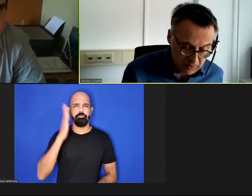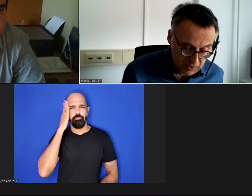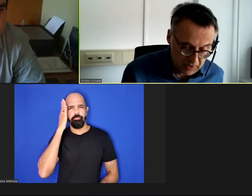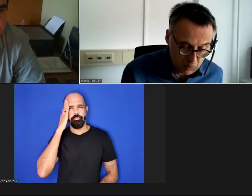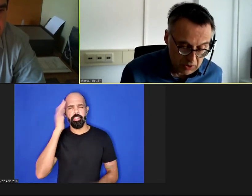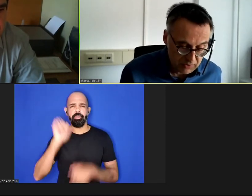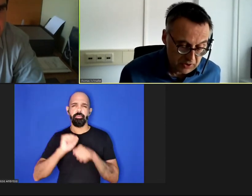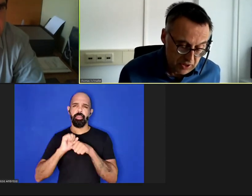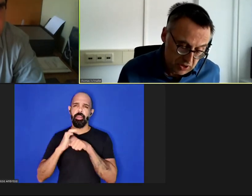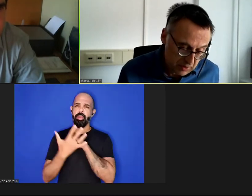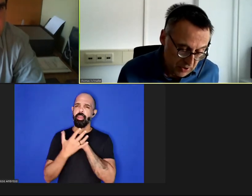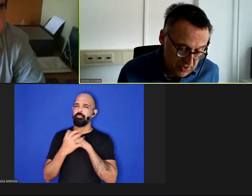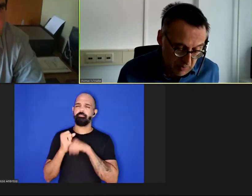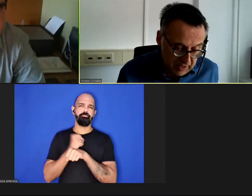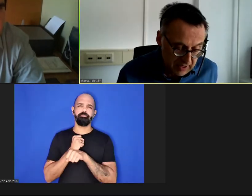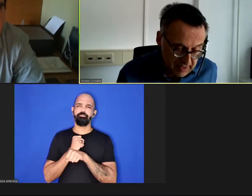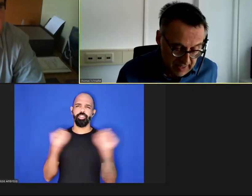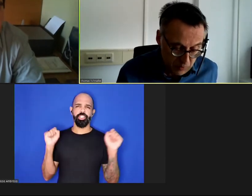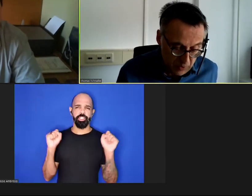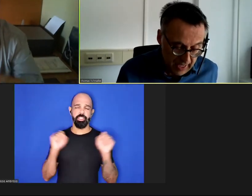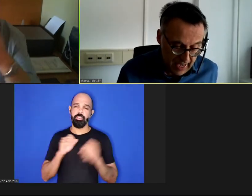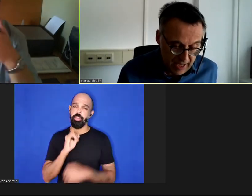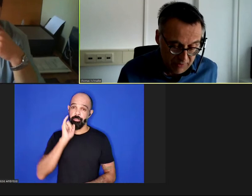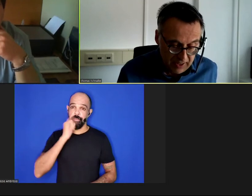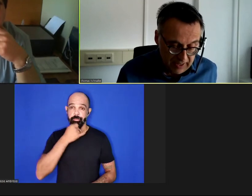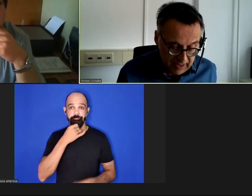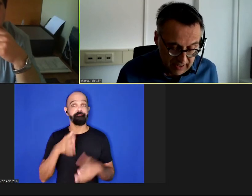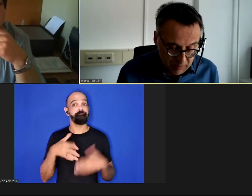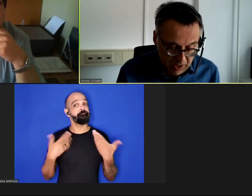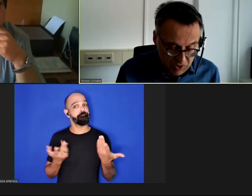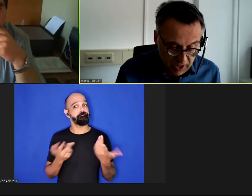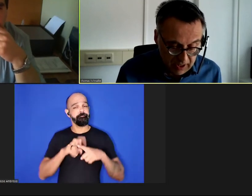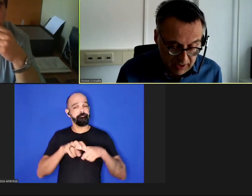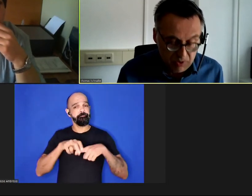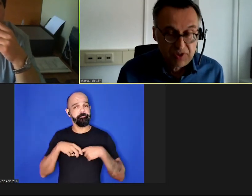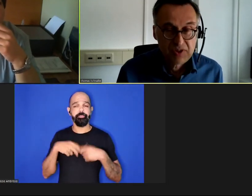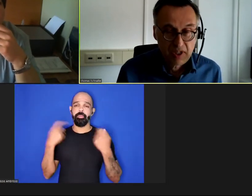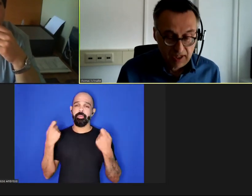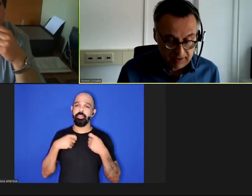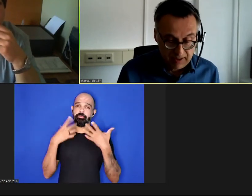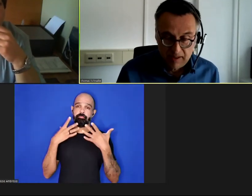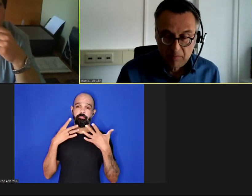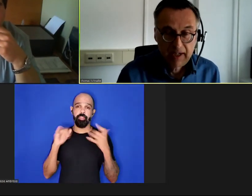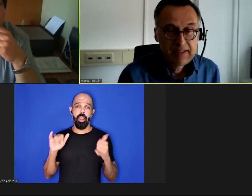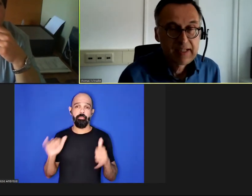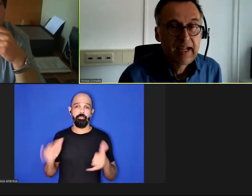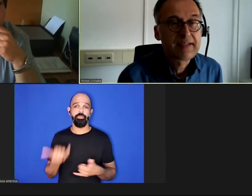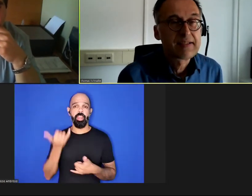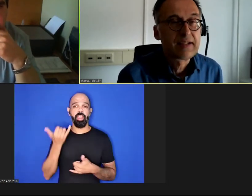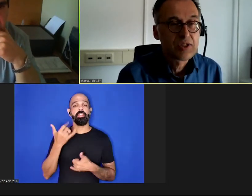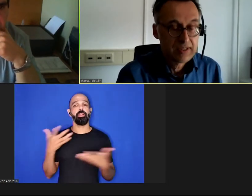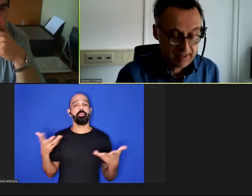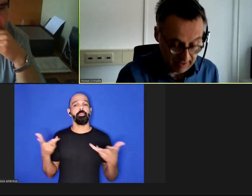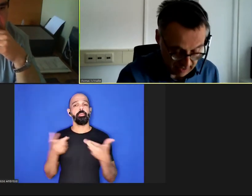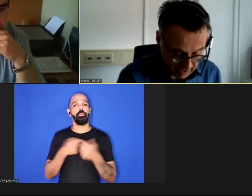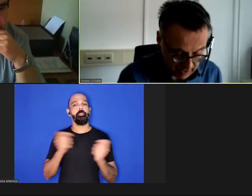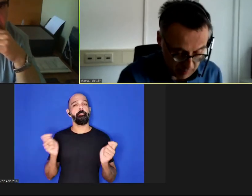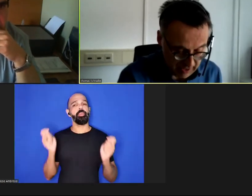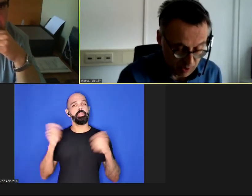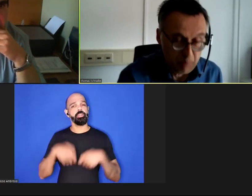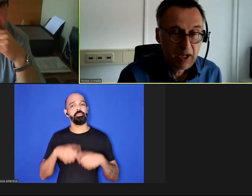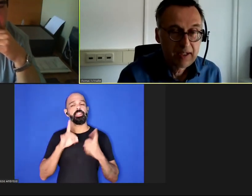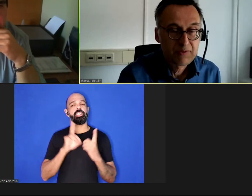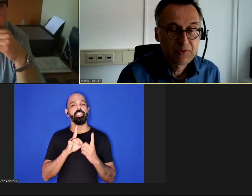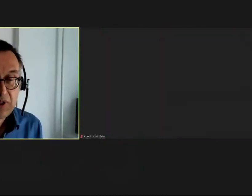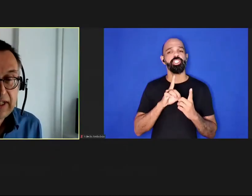impossível, infelizmente. Assim, vamos nos ater às maravilhosas possibilidades digitais que temos e vamos